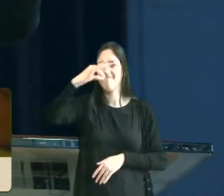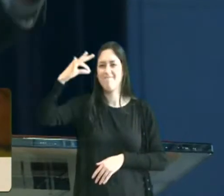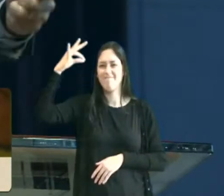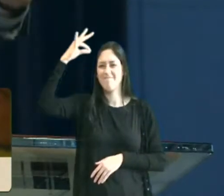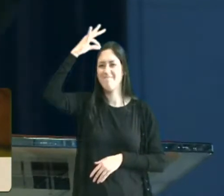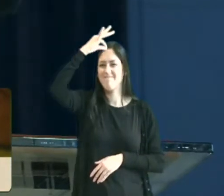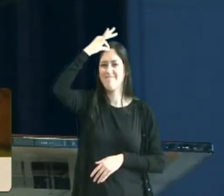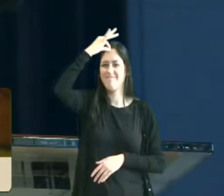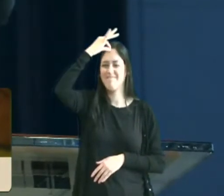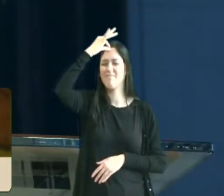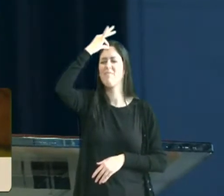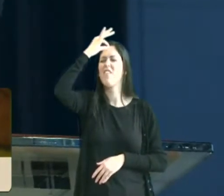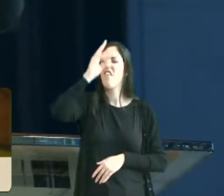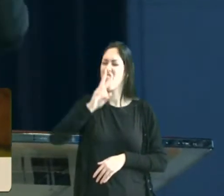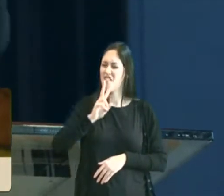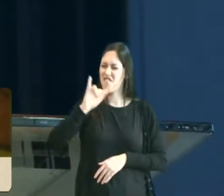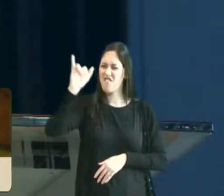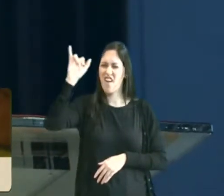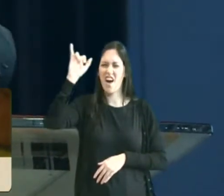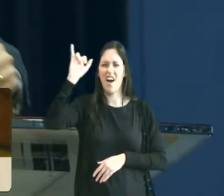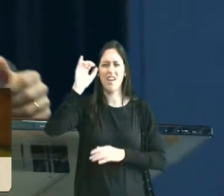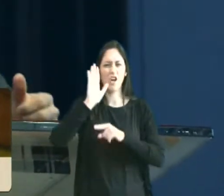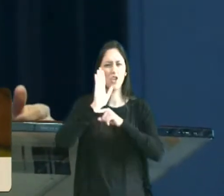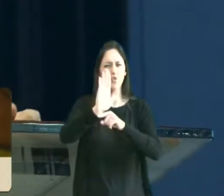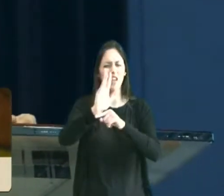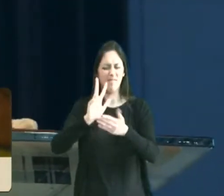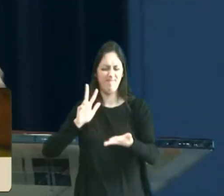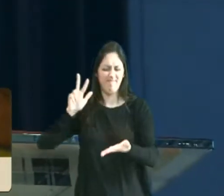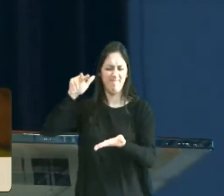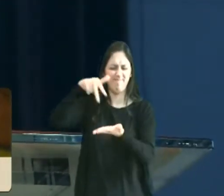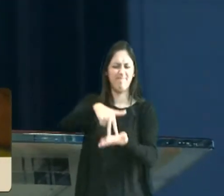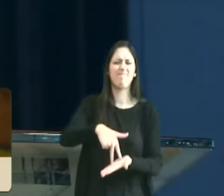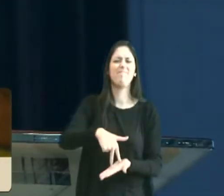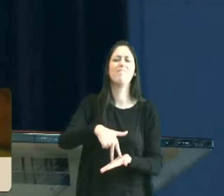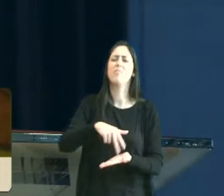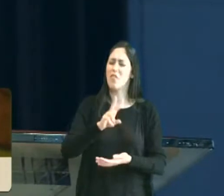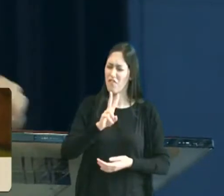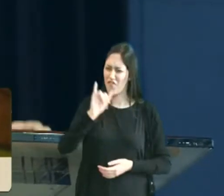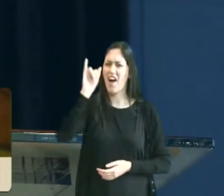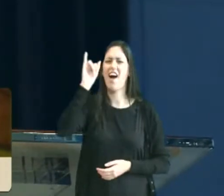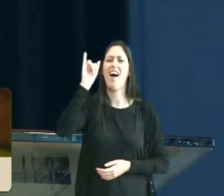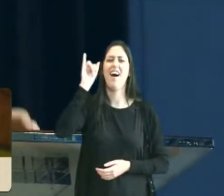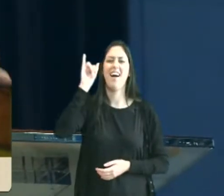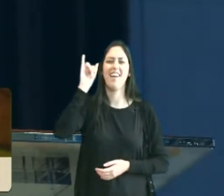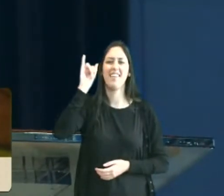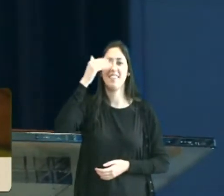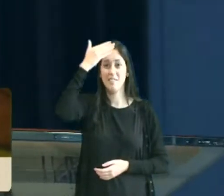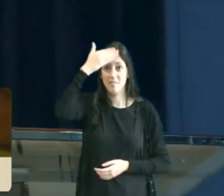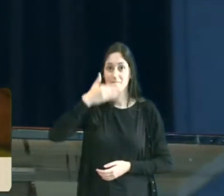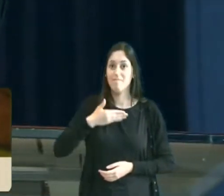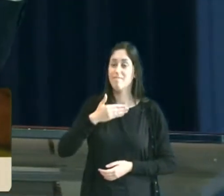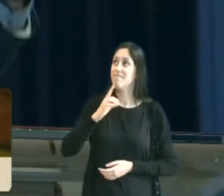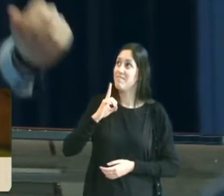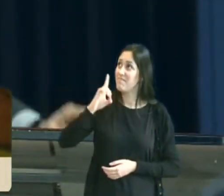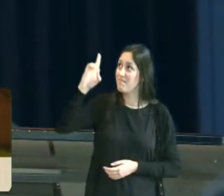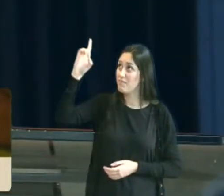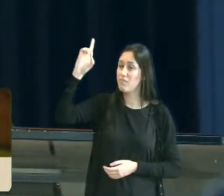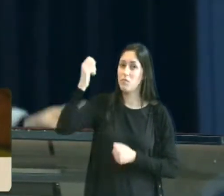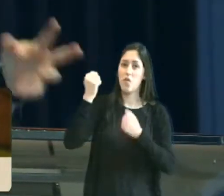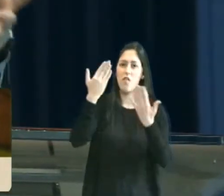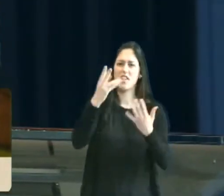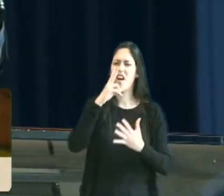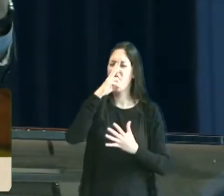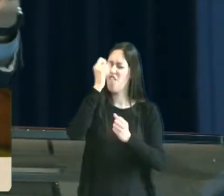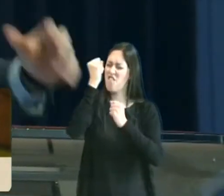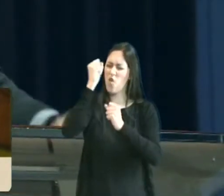de Deus vai te colocar de pé. É na presença dEle que a força é multiplicada.